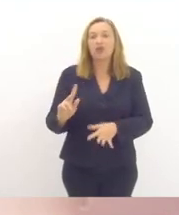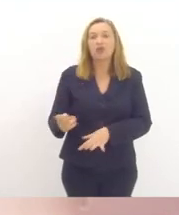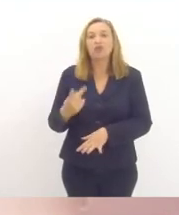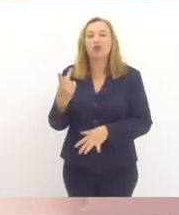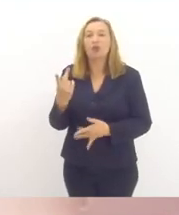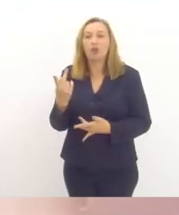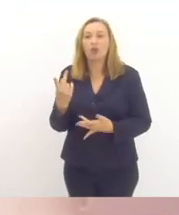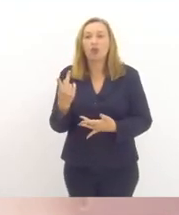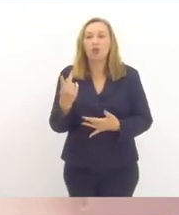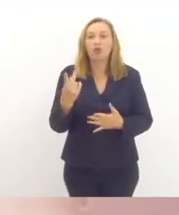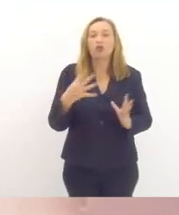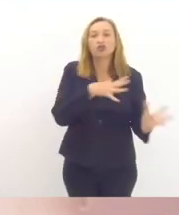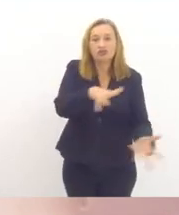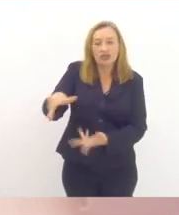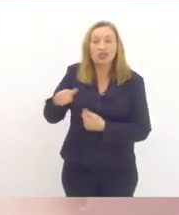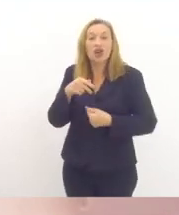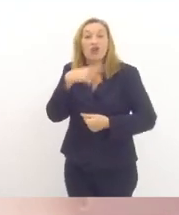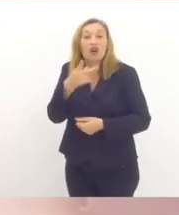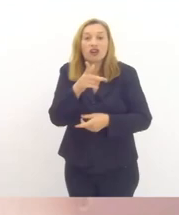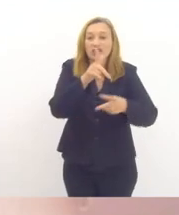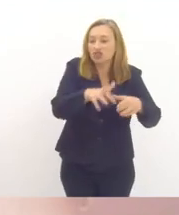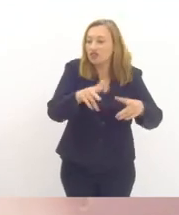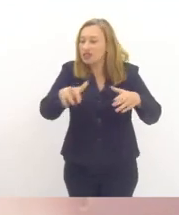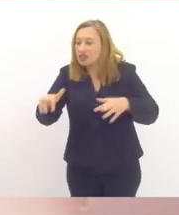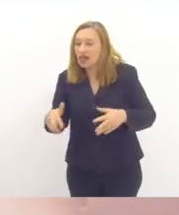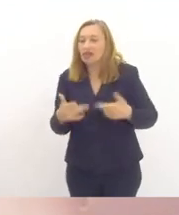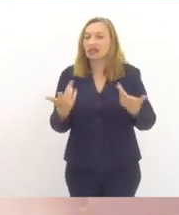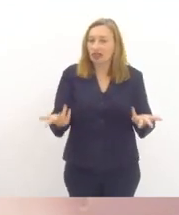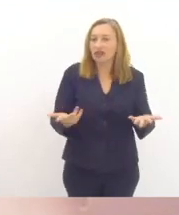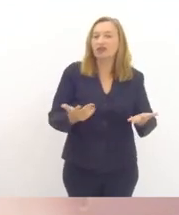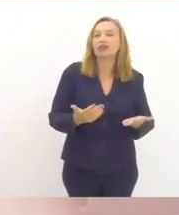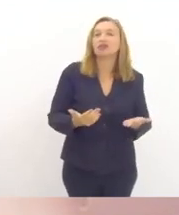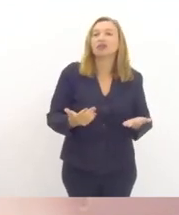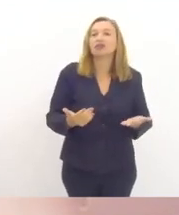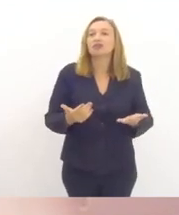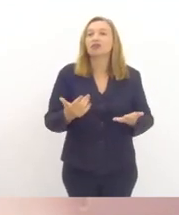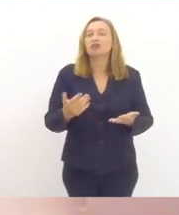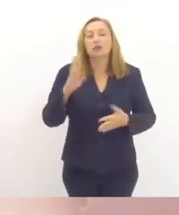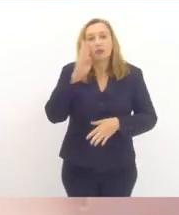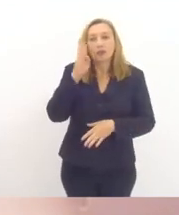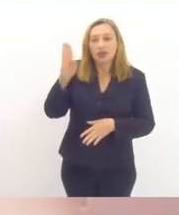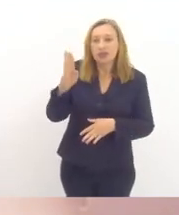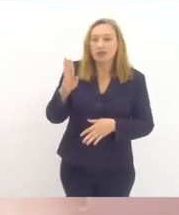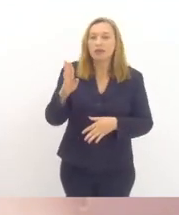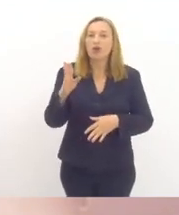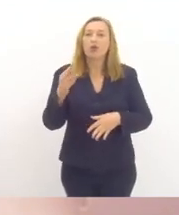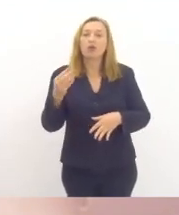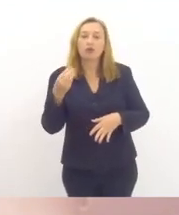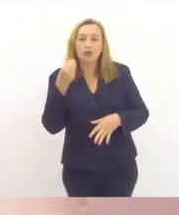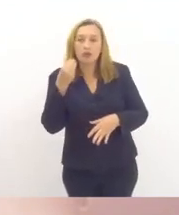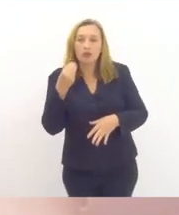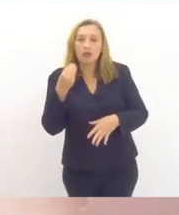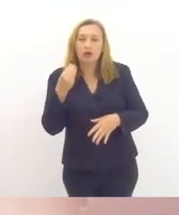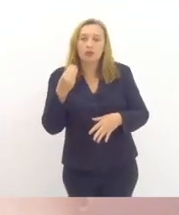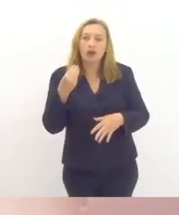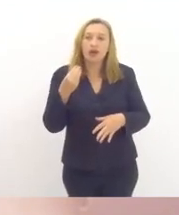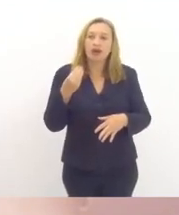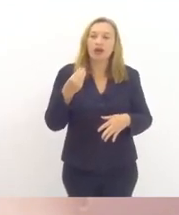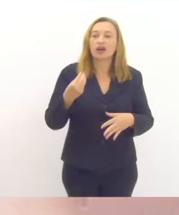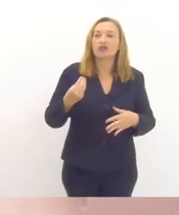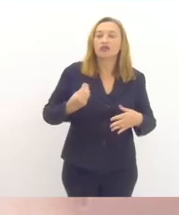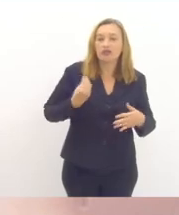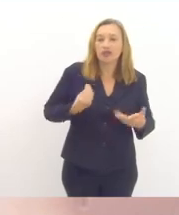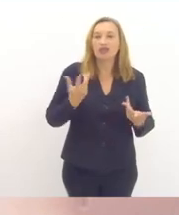Universal. Eu falo da diversidade como valor universal, né? Como um valor fundamental para a convivência entre diferentes, entre não